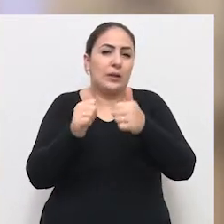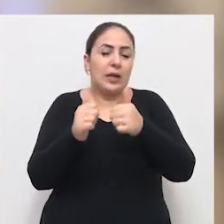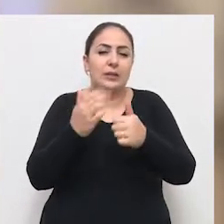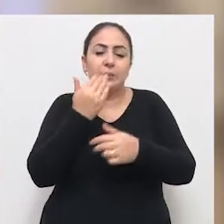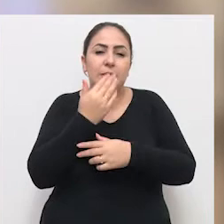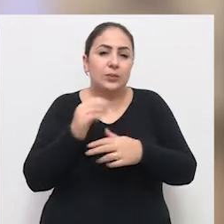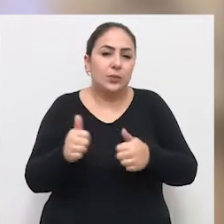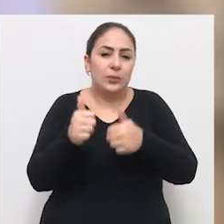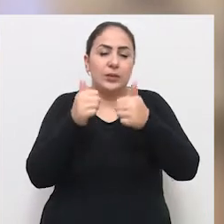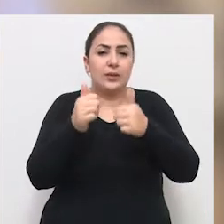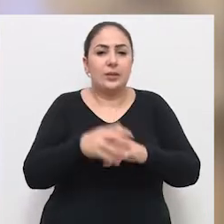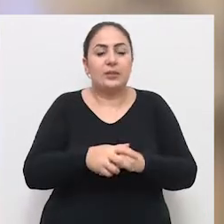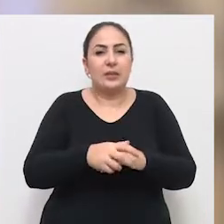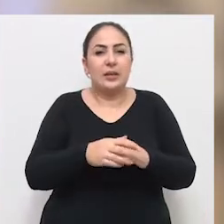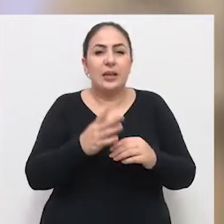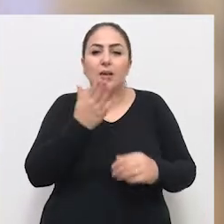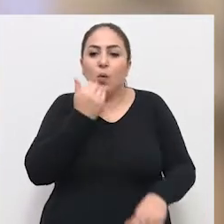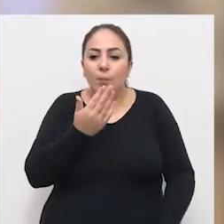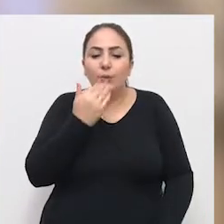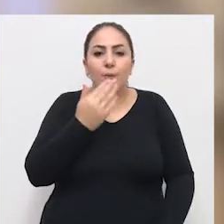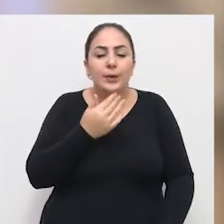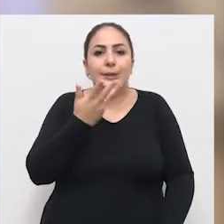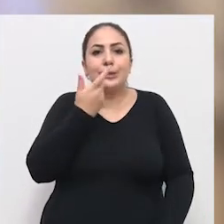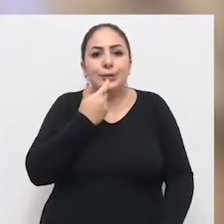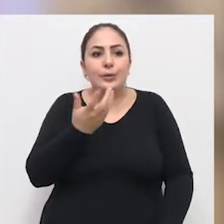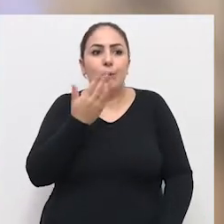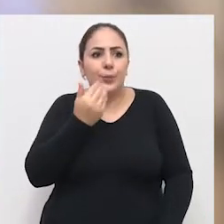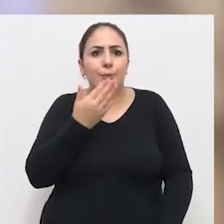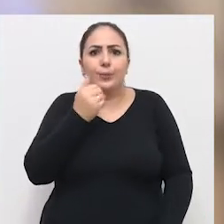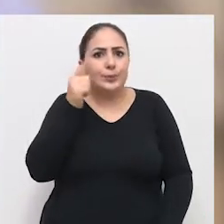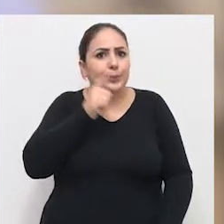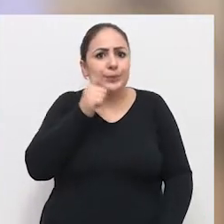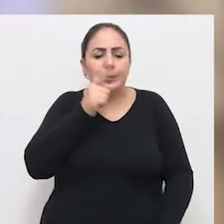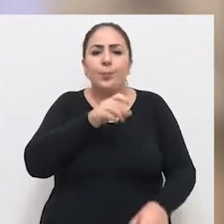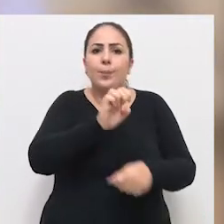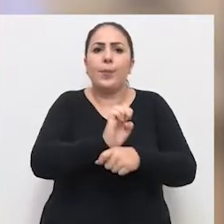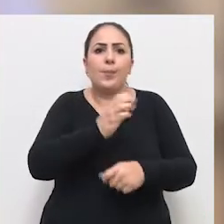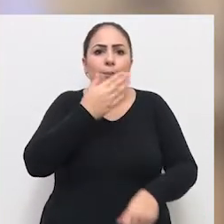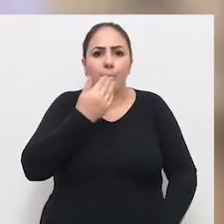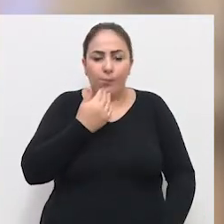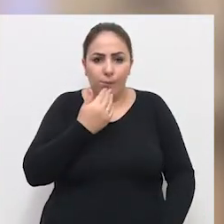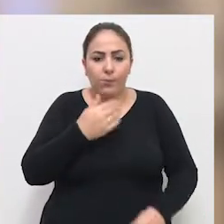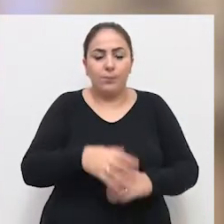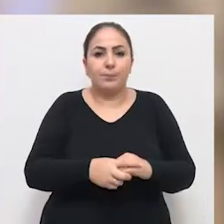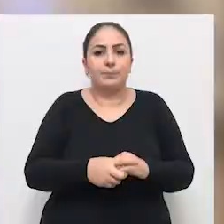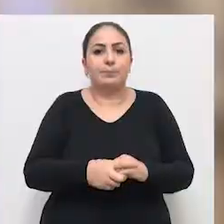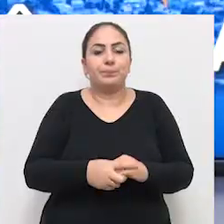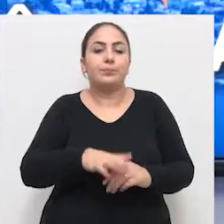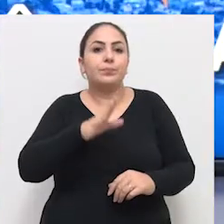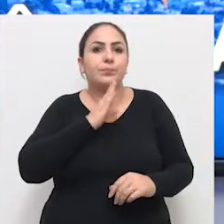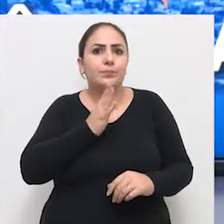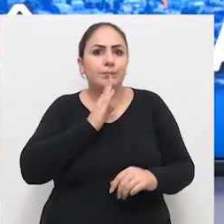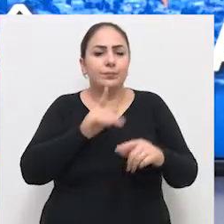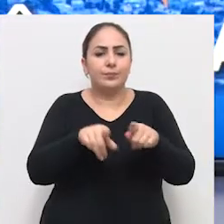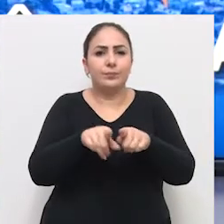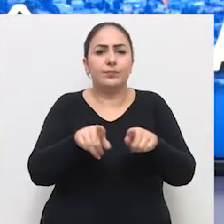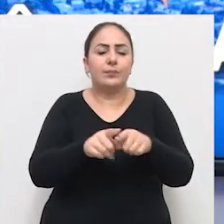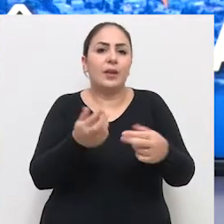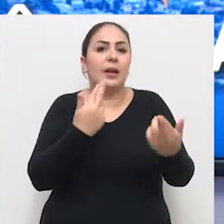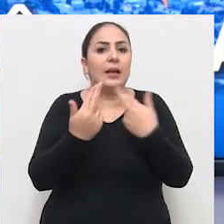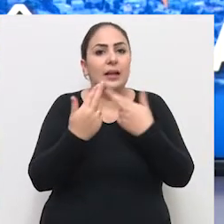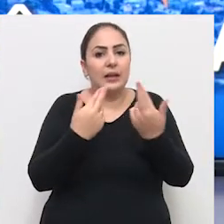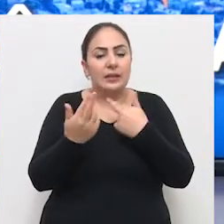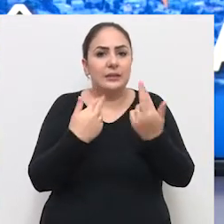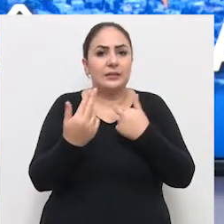aqueles alimentos, por exemplo, hiperpalatáveis que a criança come e não consegue parar de comer. Conheça ainda